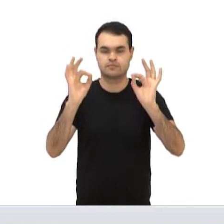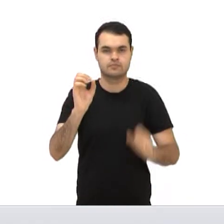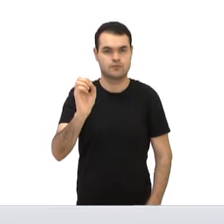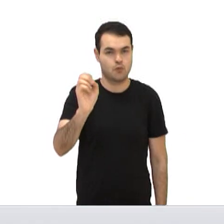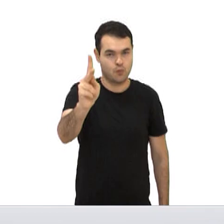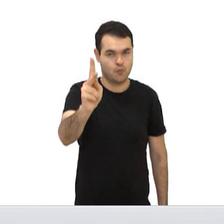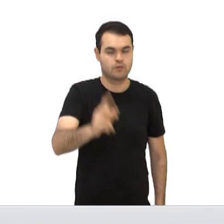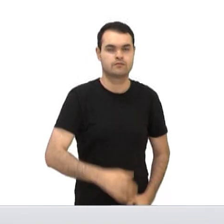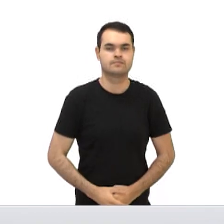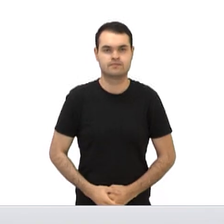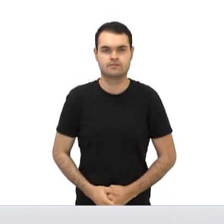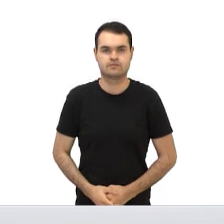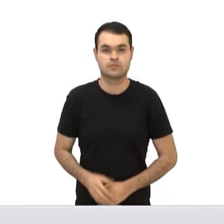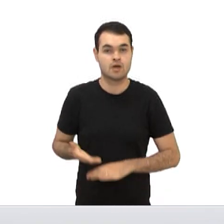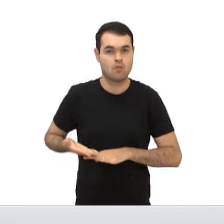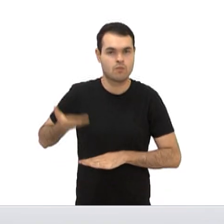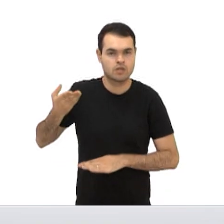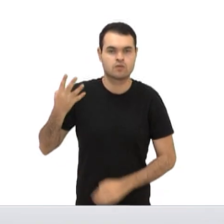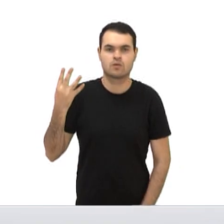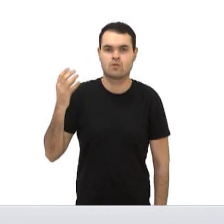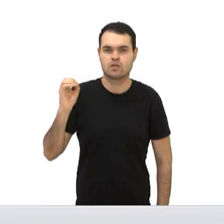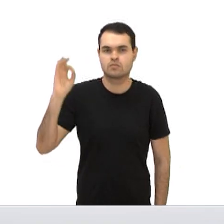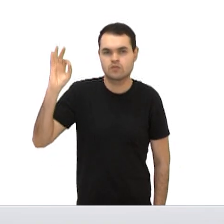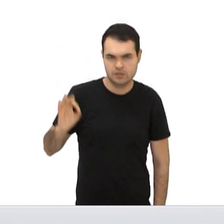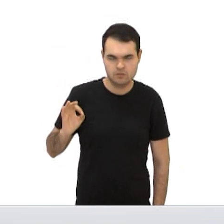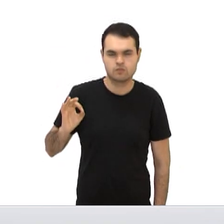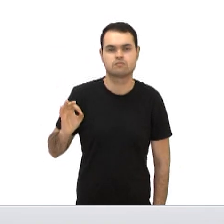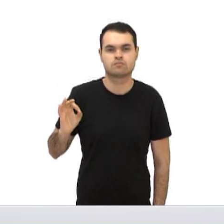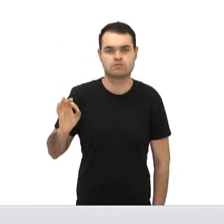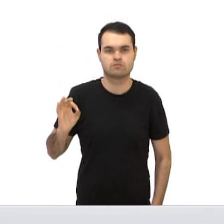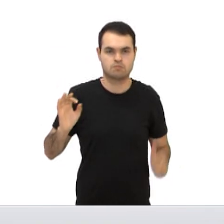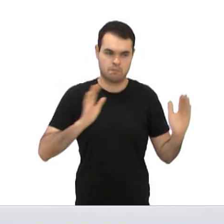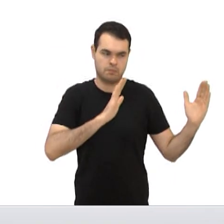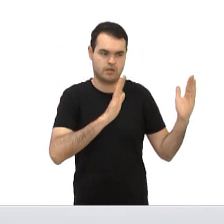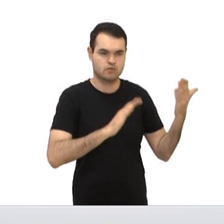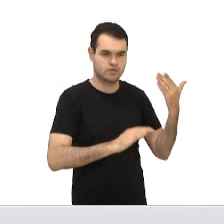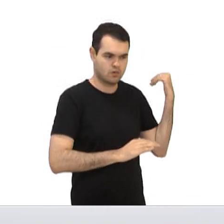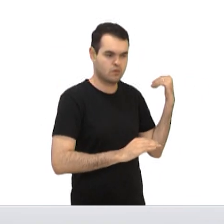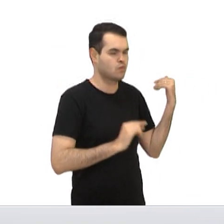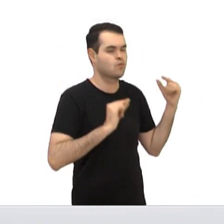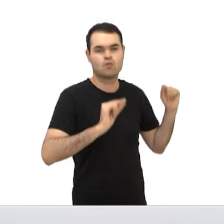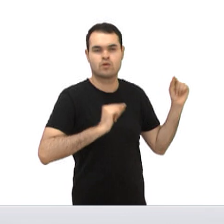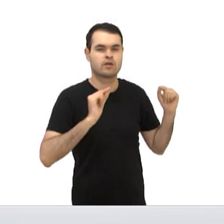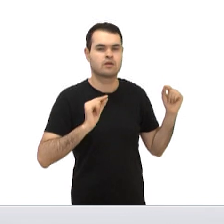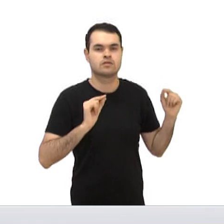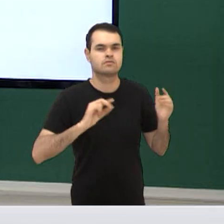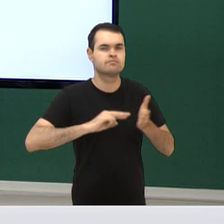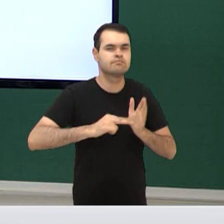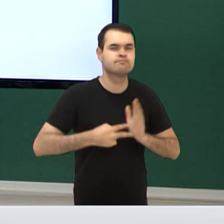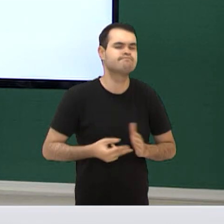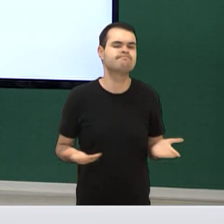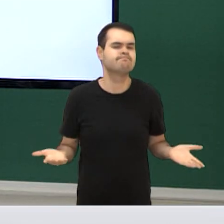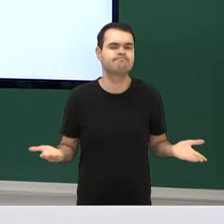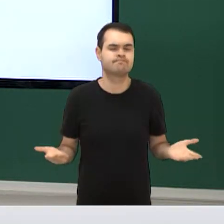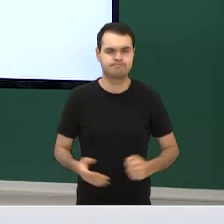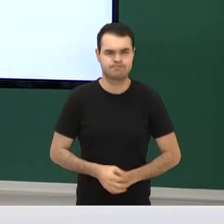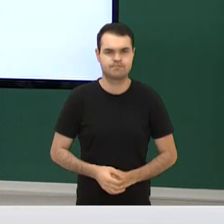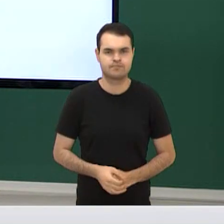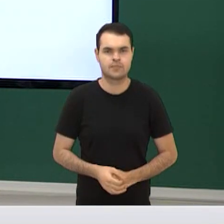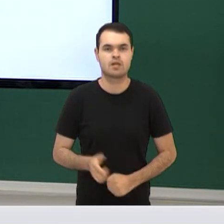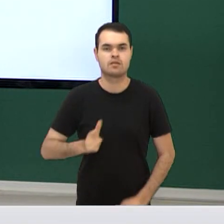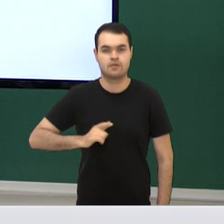direta daí. Segundo ele, esse diretor da ONG, ele é um aumento de 40% da